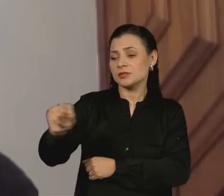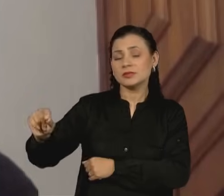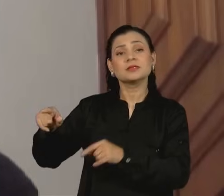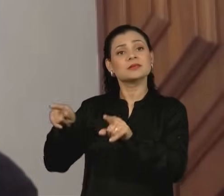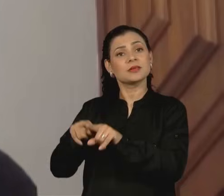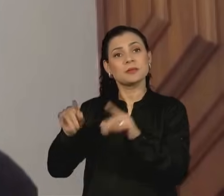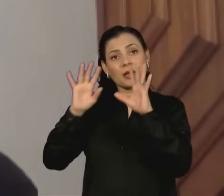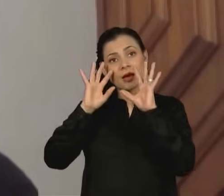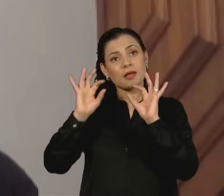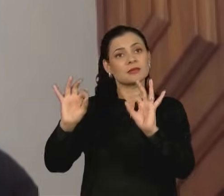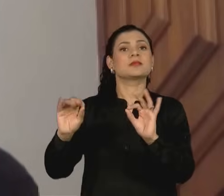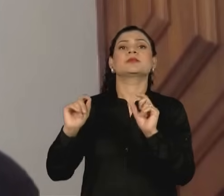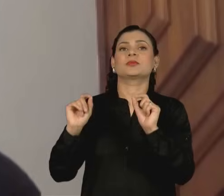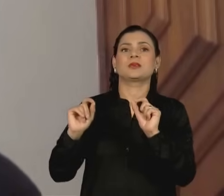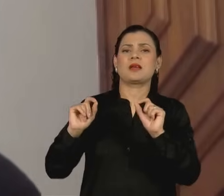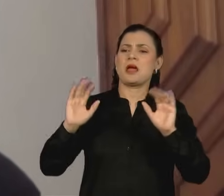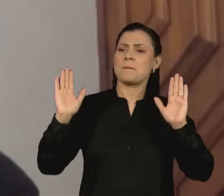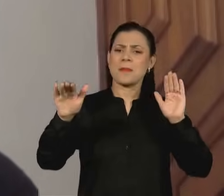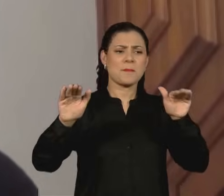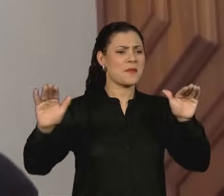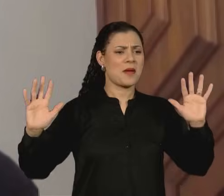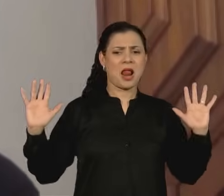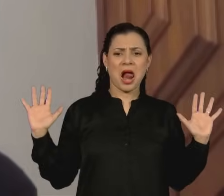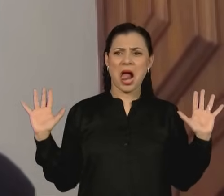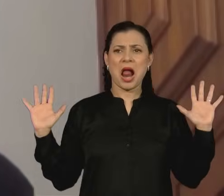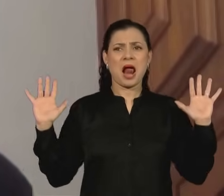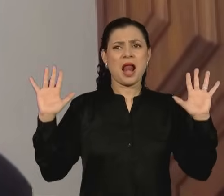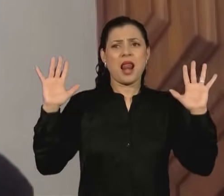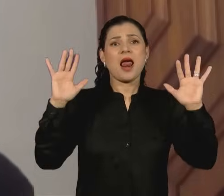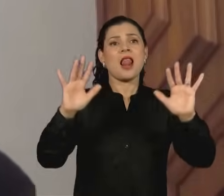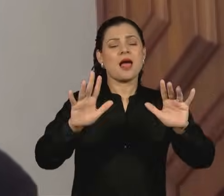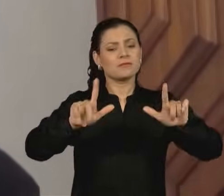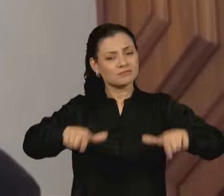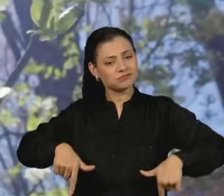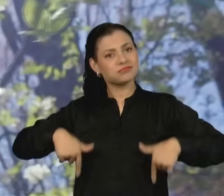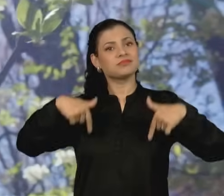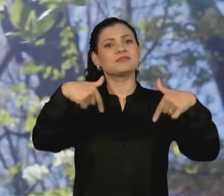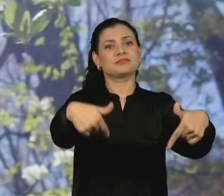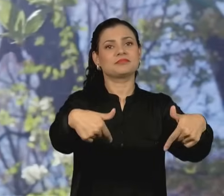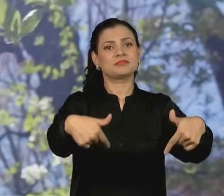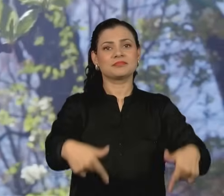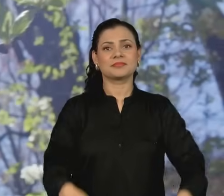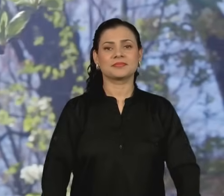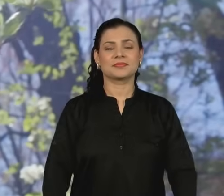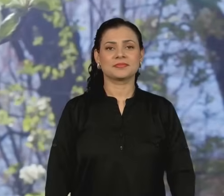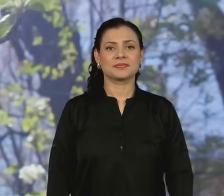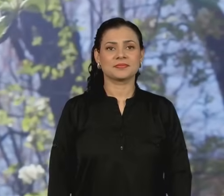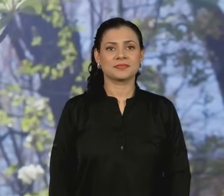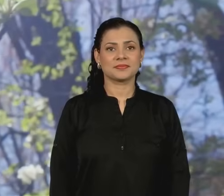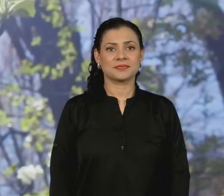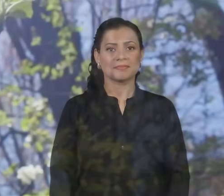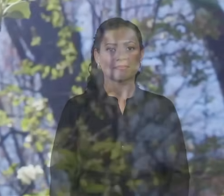de ser o mutirão em si, sabe? Ser a personificação do mutirão.